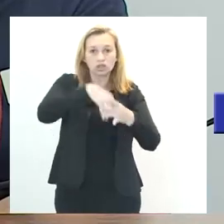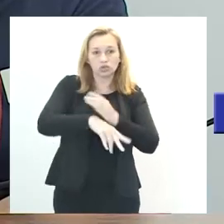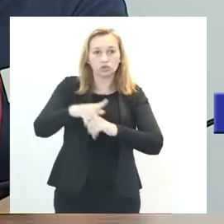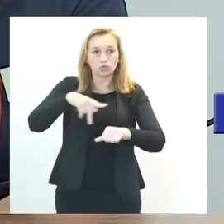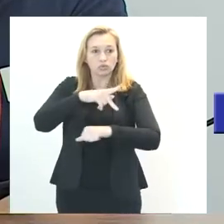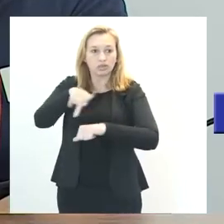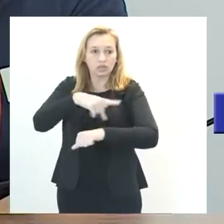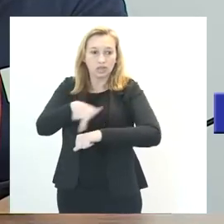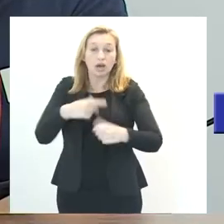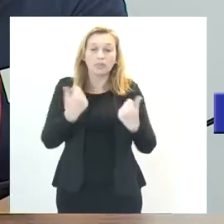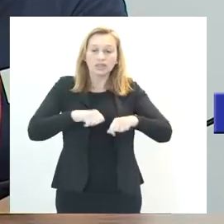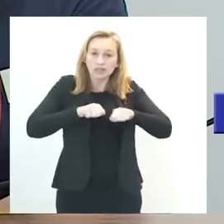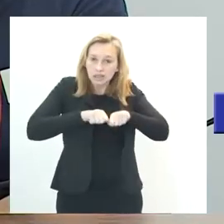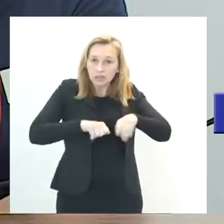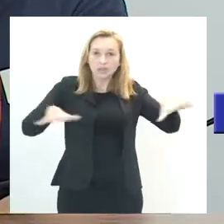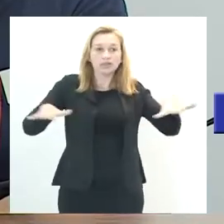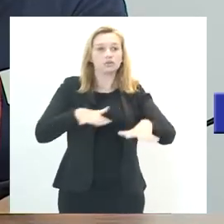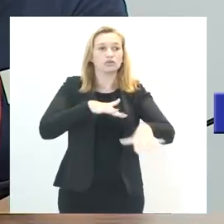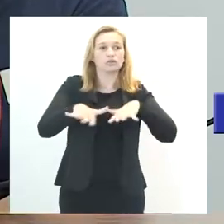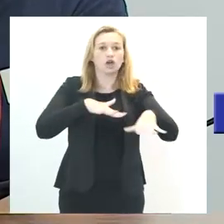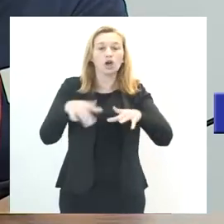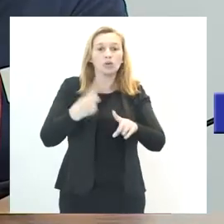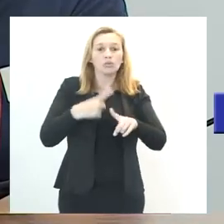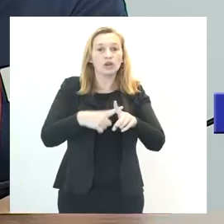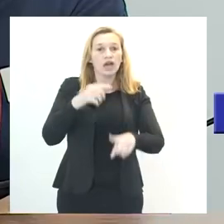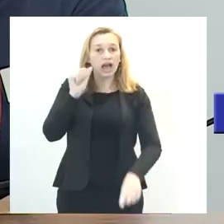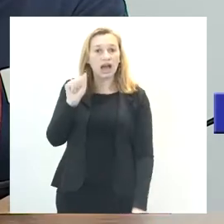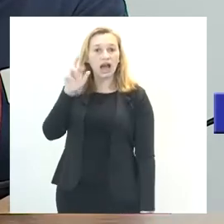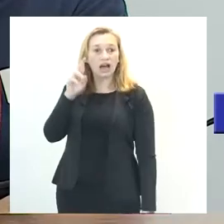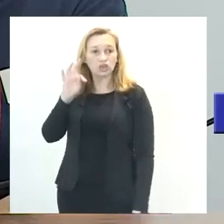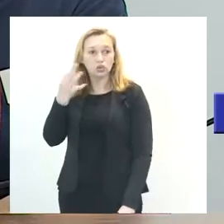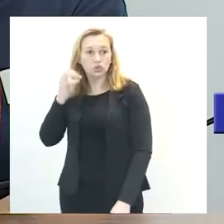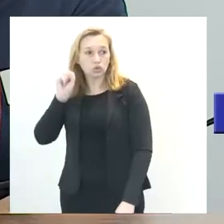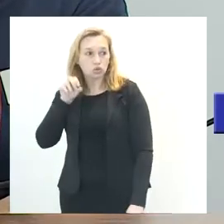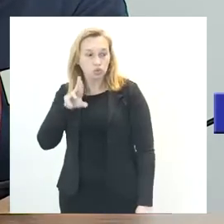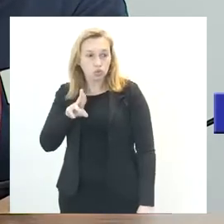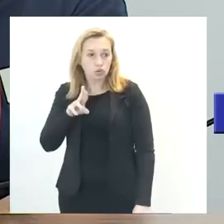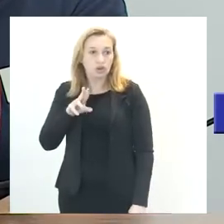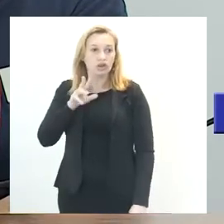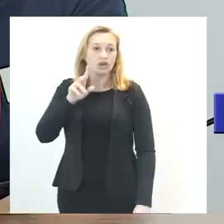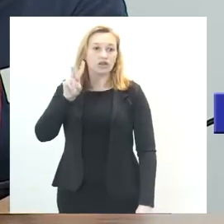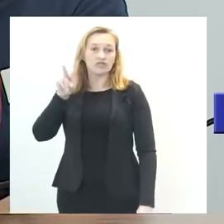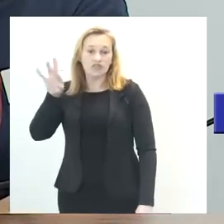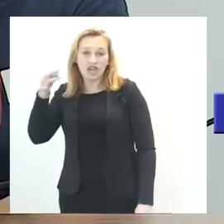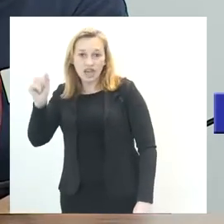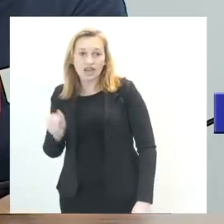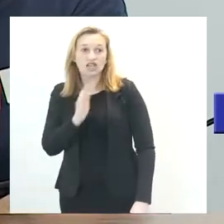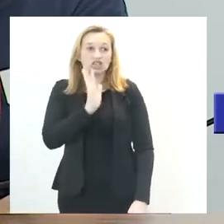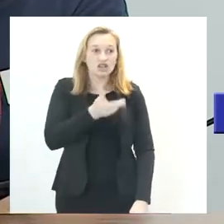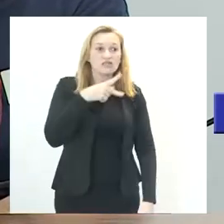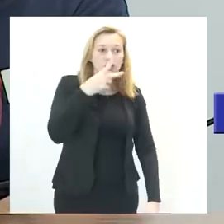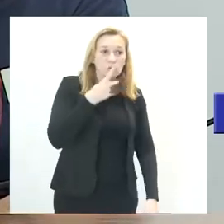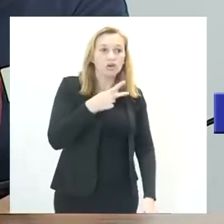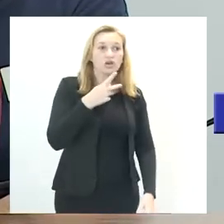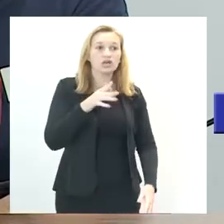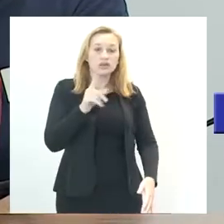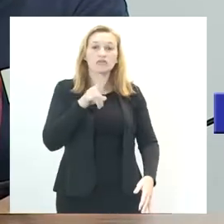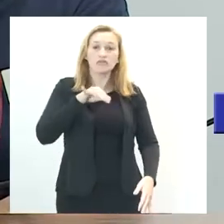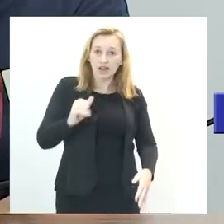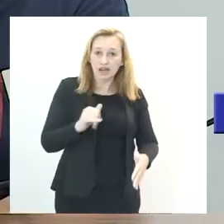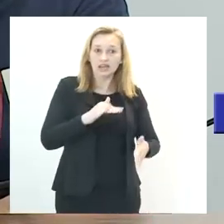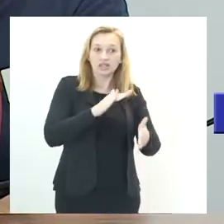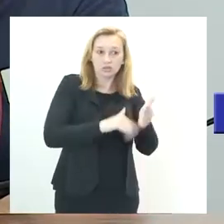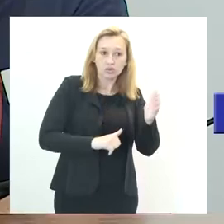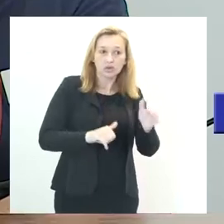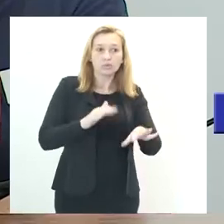precisamos ampliar Nossa mobilização porque o Arthur Vieira já falou que vai passar a boiada ainda esse mês e nós